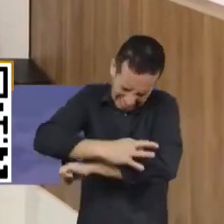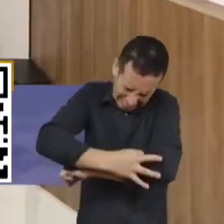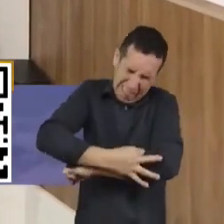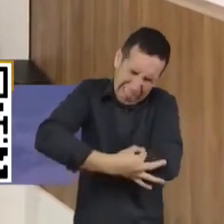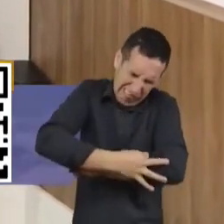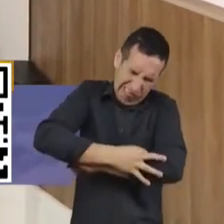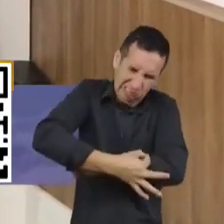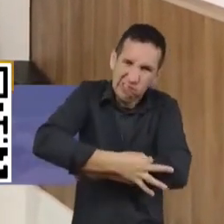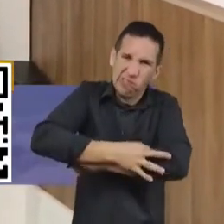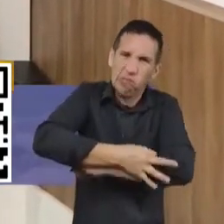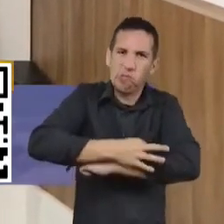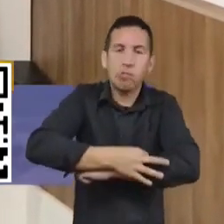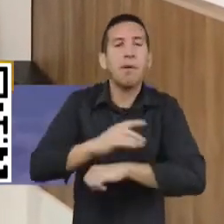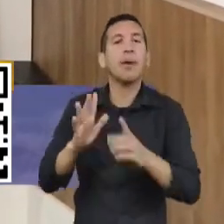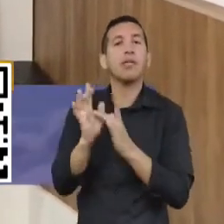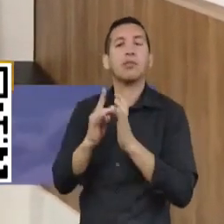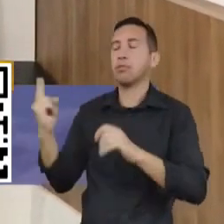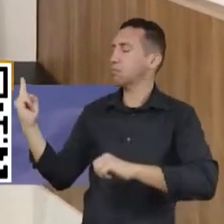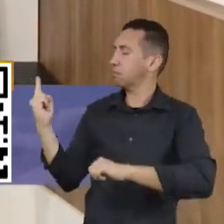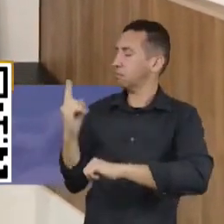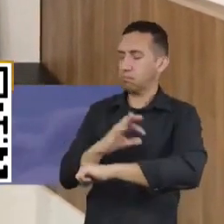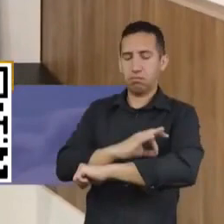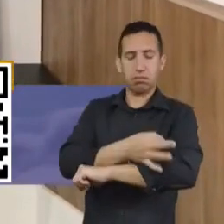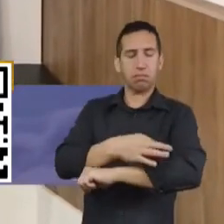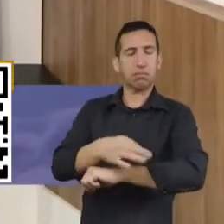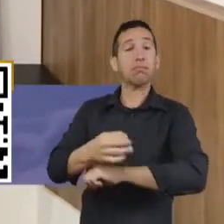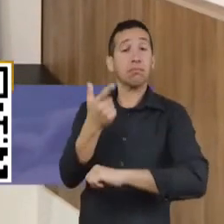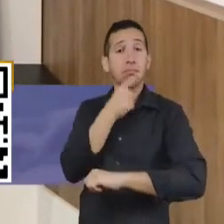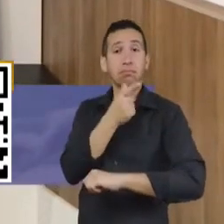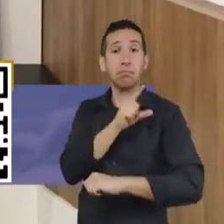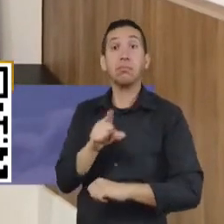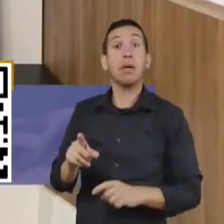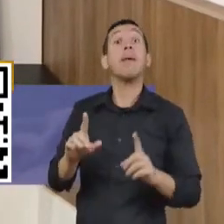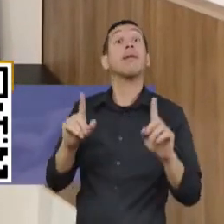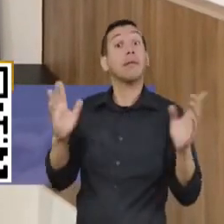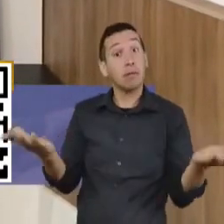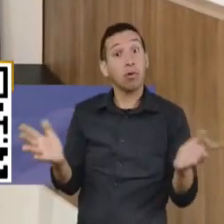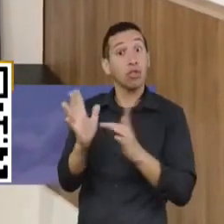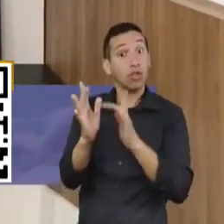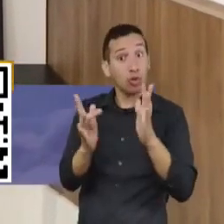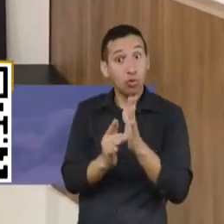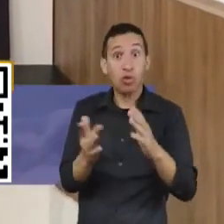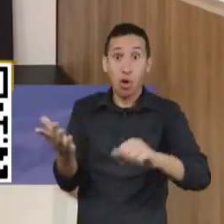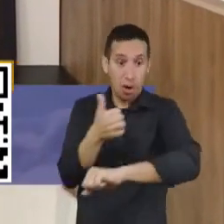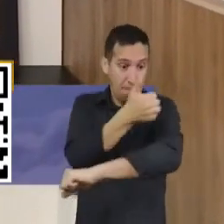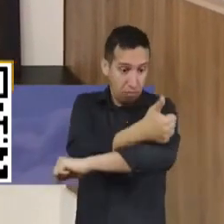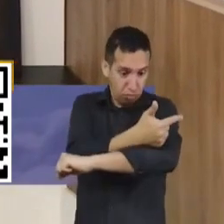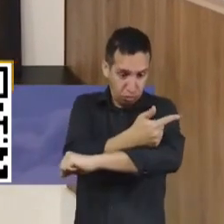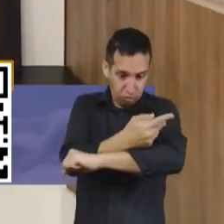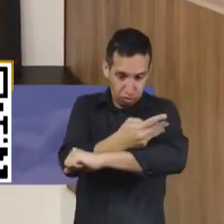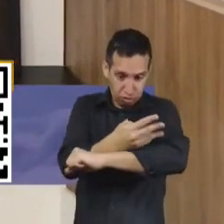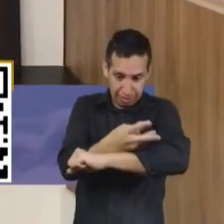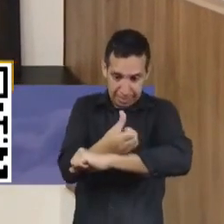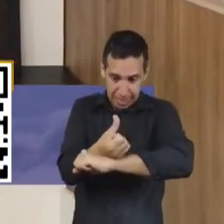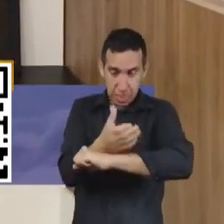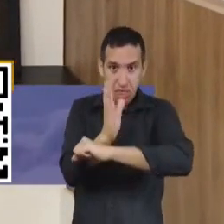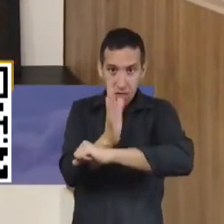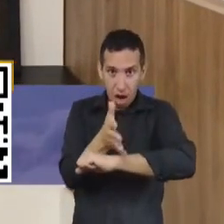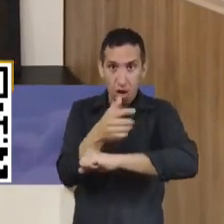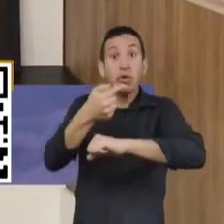nós estamos chorando gemendo e gritando há muitos anos mas Jesus está abrindo o sétimo selo